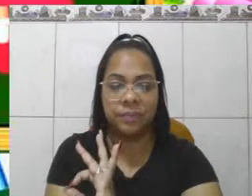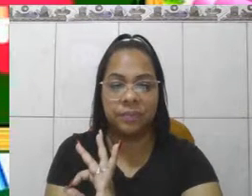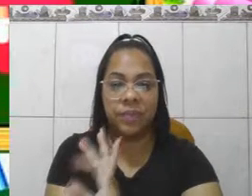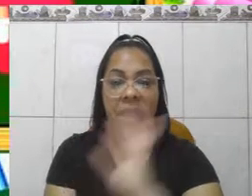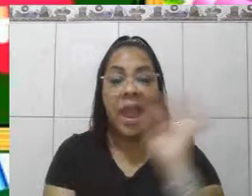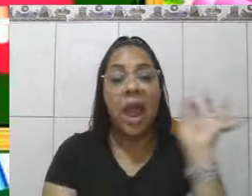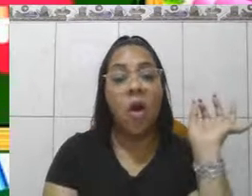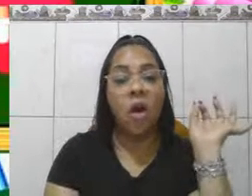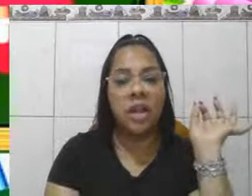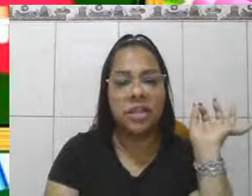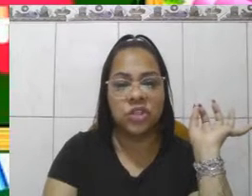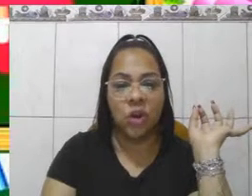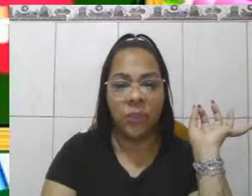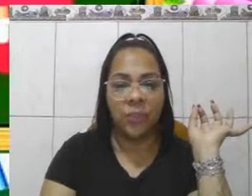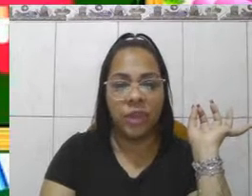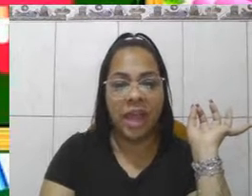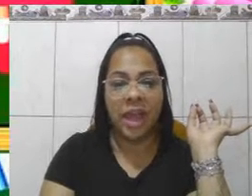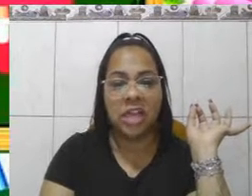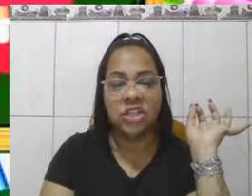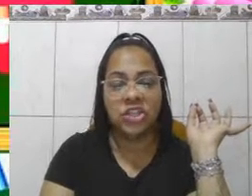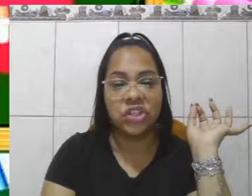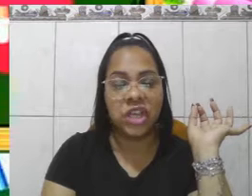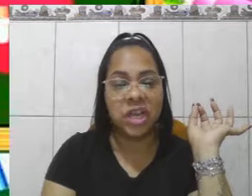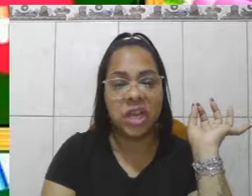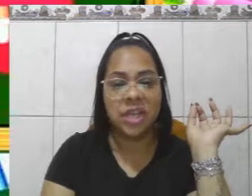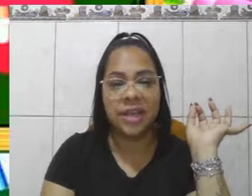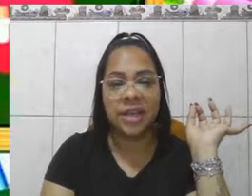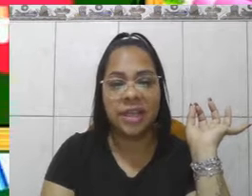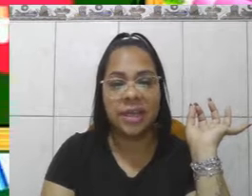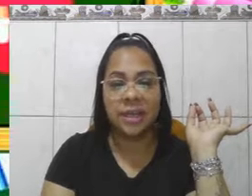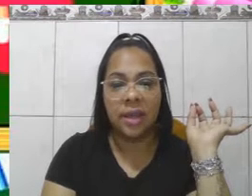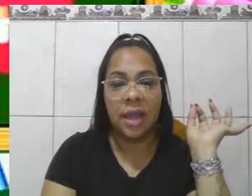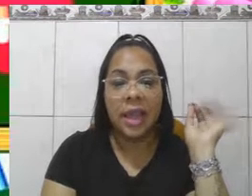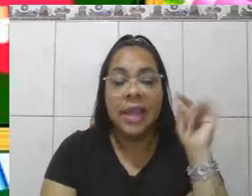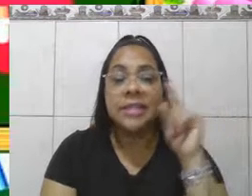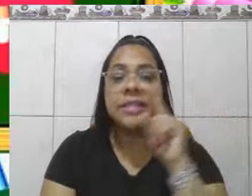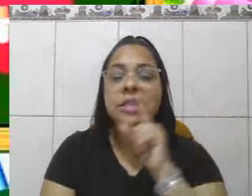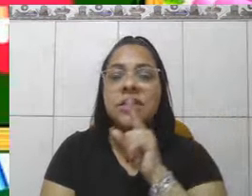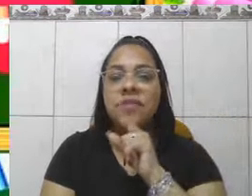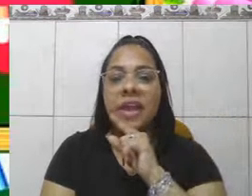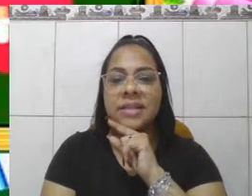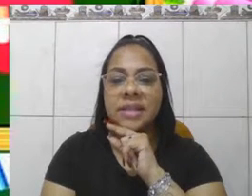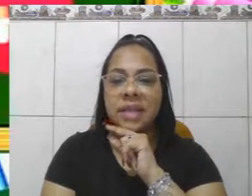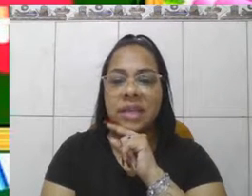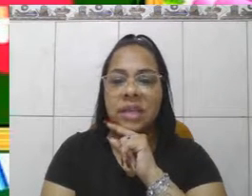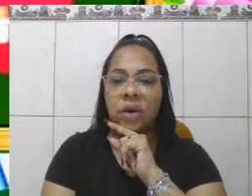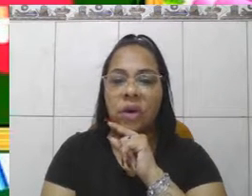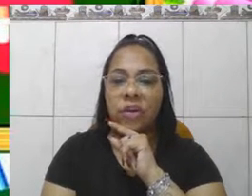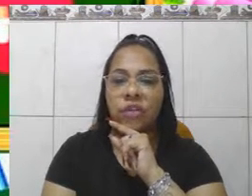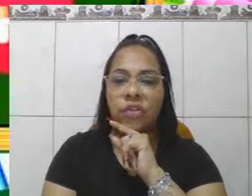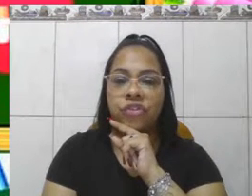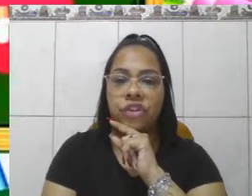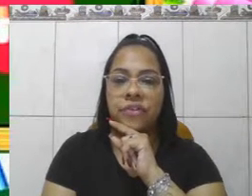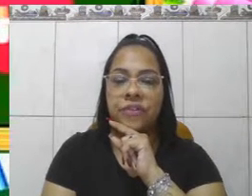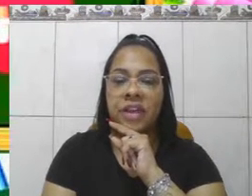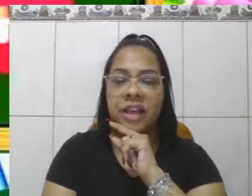presidente. Olhem só. Achei aqui. Se tivesse aqui,